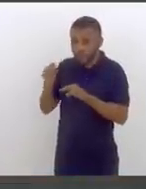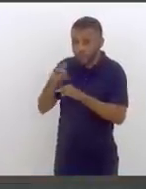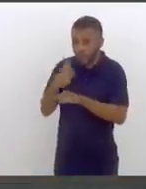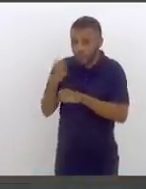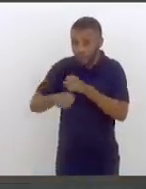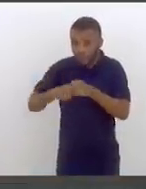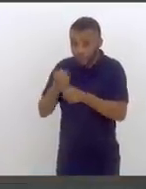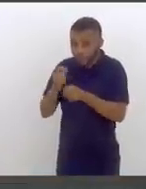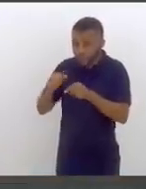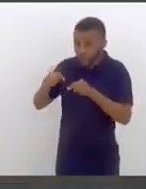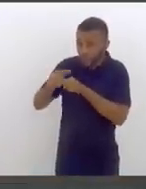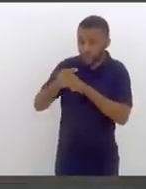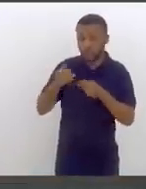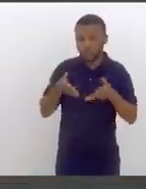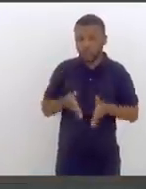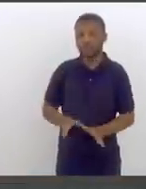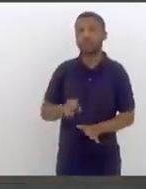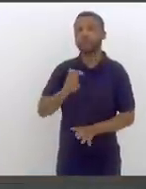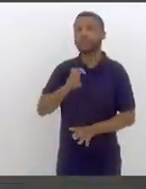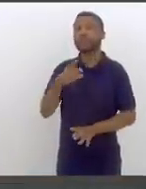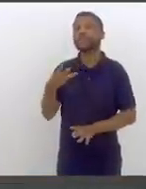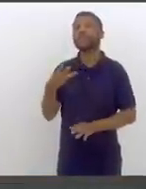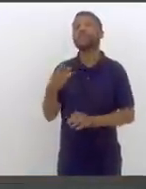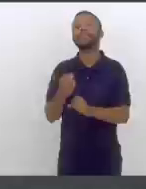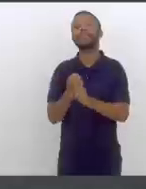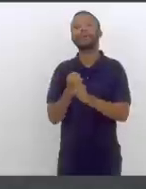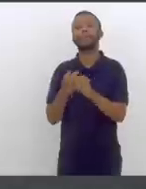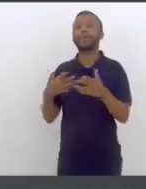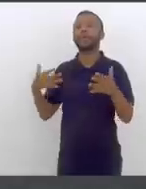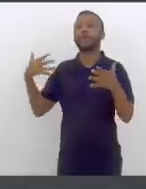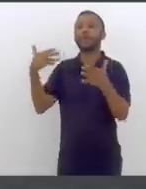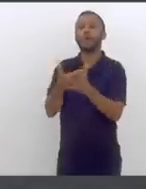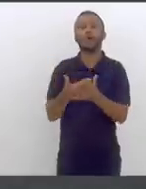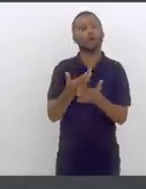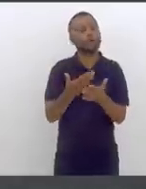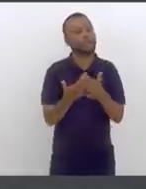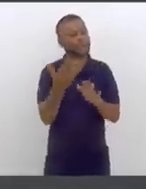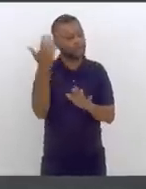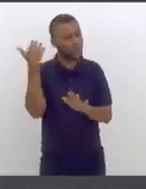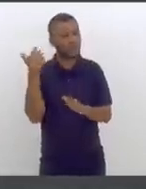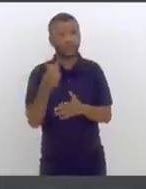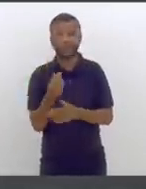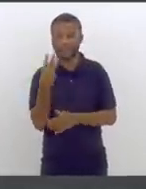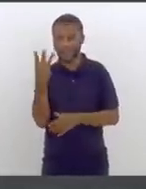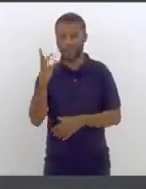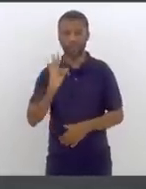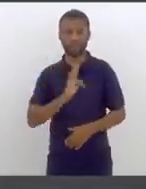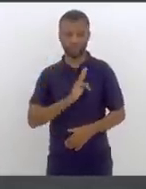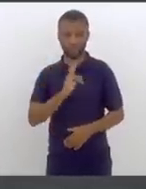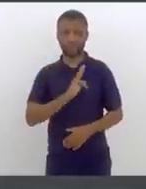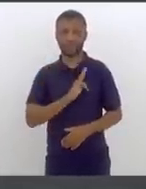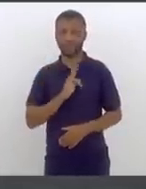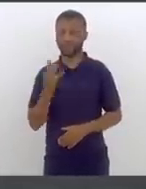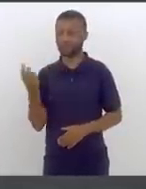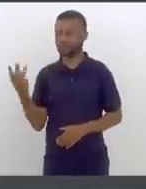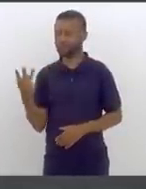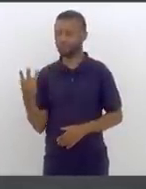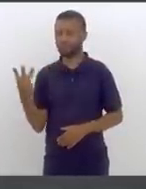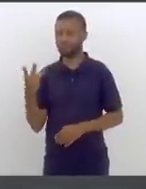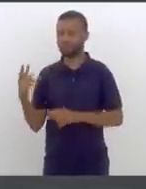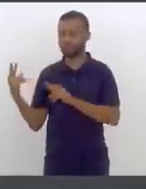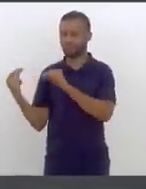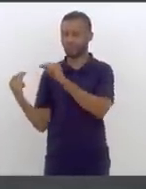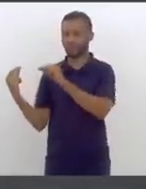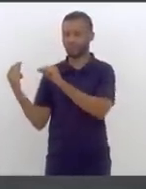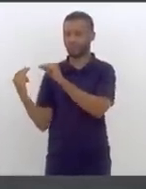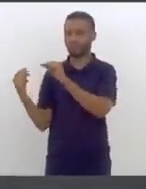ano depois eu nasci são 53 anos época que três policiais estavam conversando ali perto do